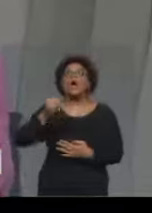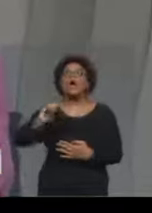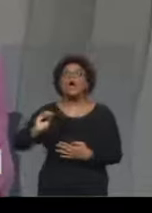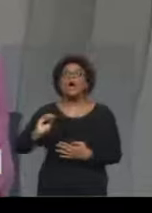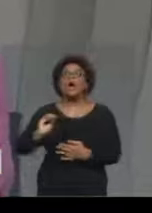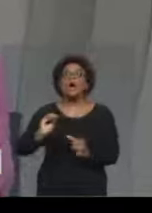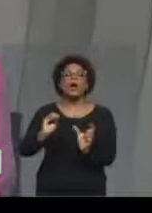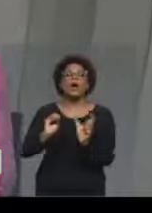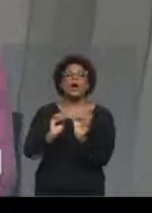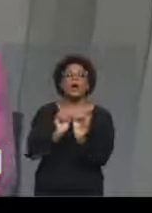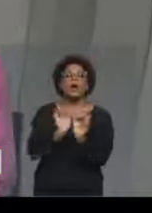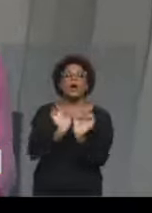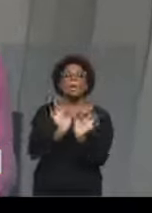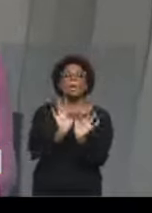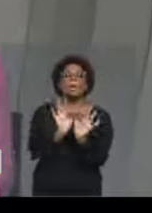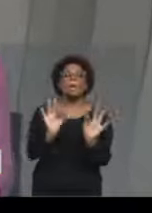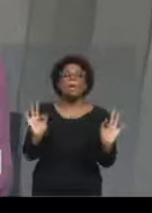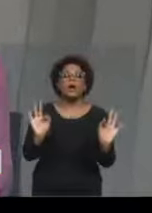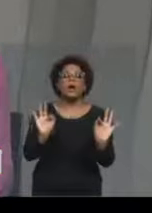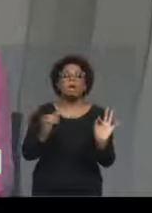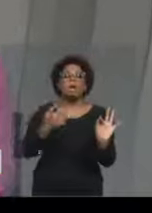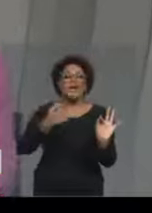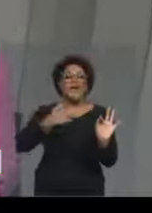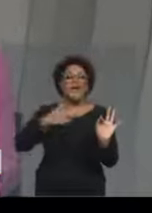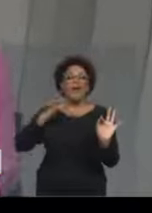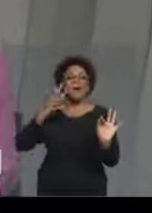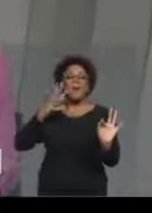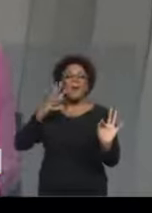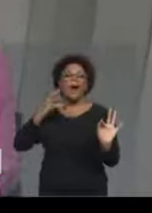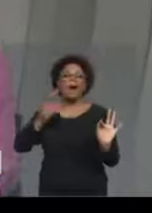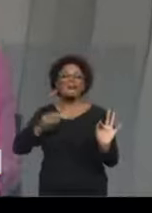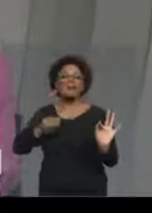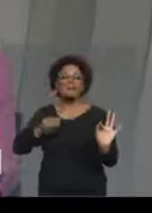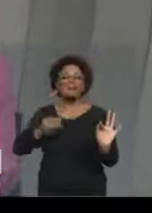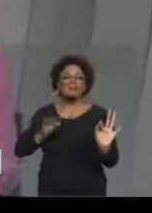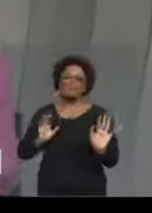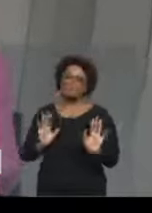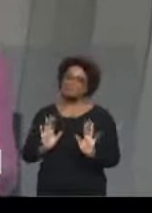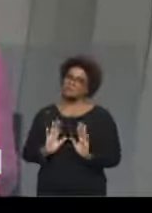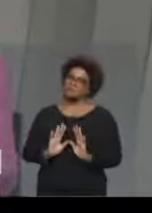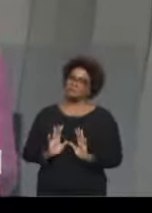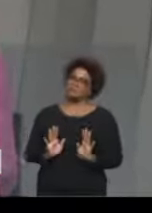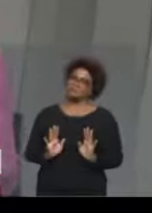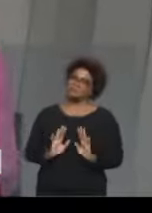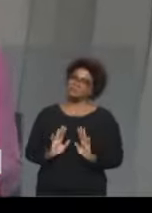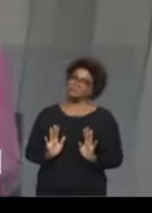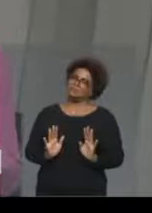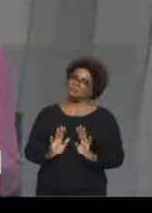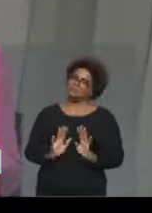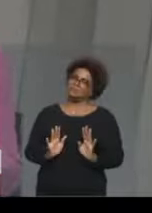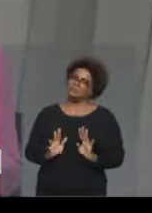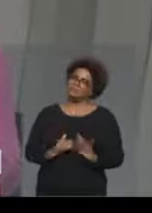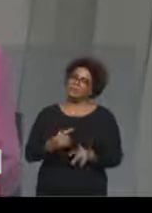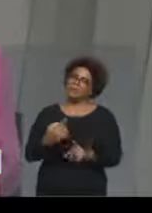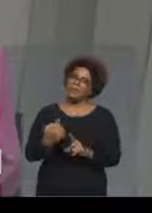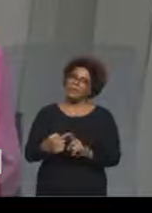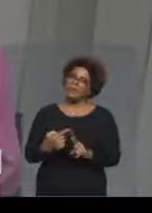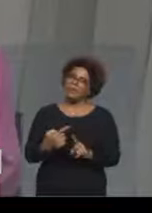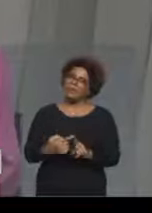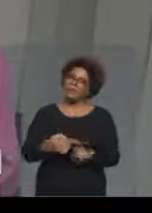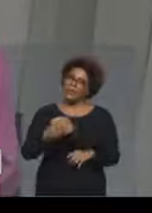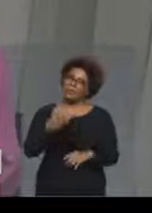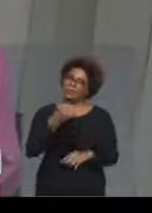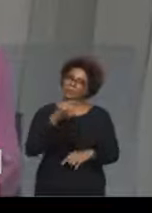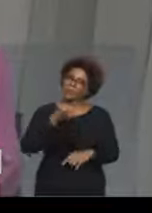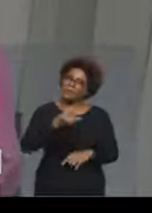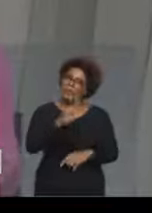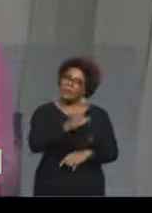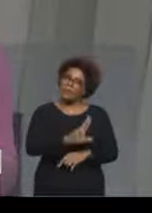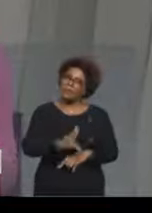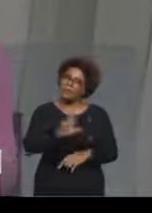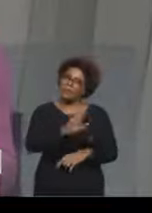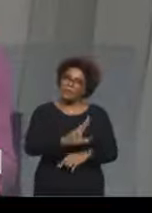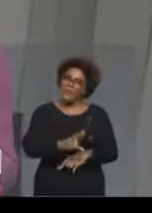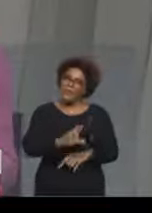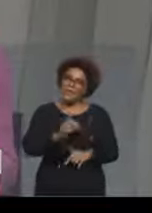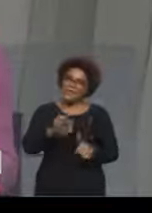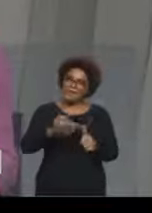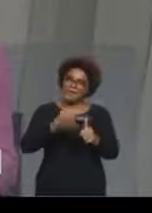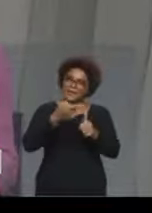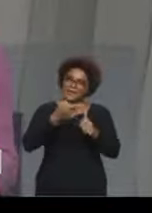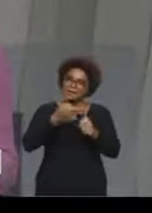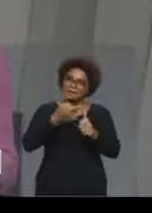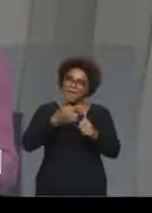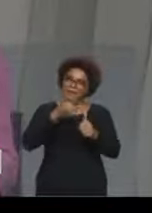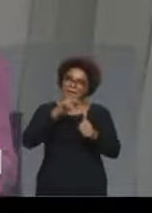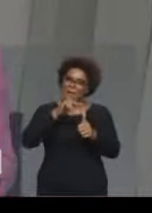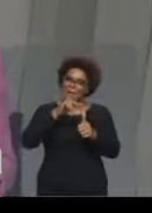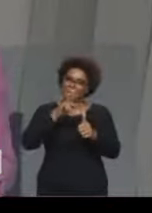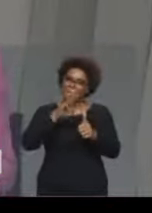não usa a primeira pessoa, porque a partir do momento que você usa a primeira pessoa, aí é subjetivo, né? Numa produção de